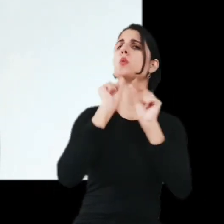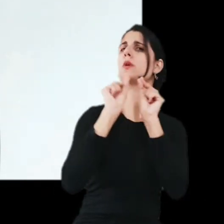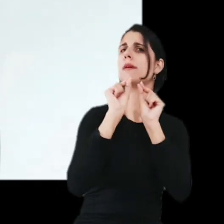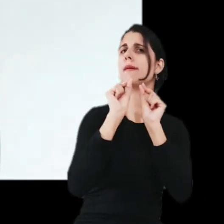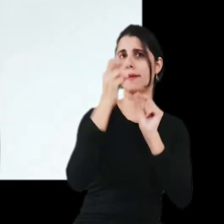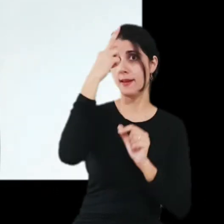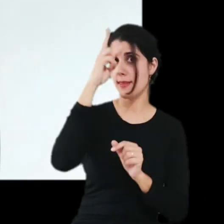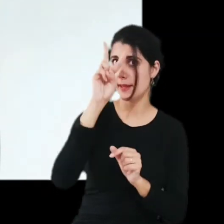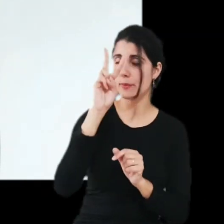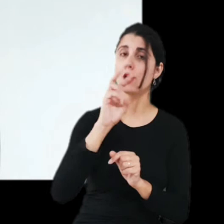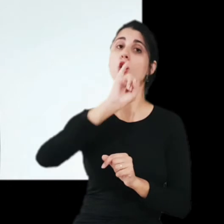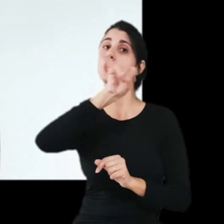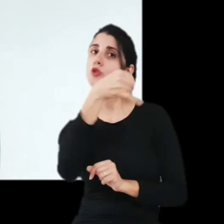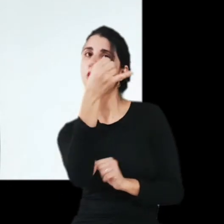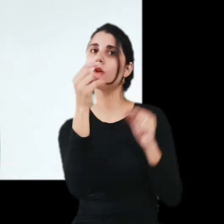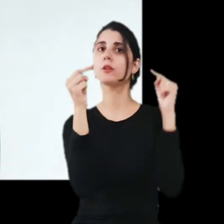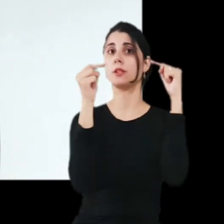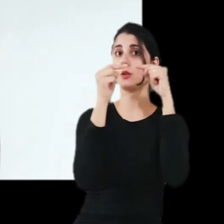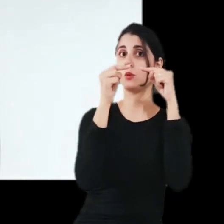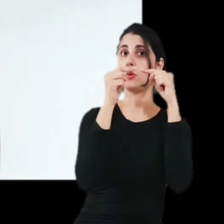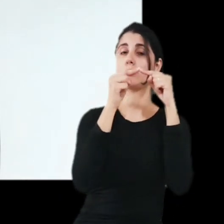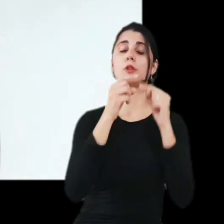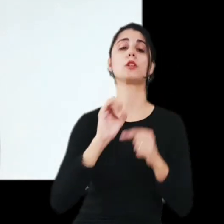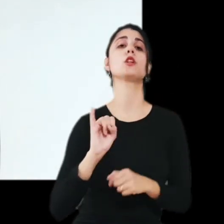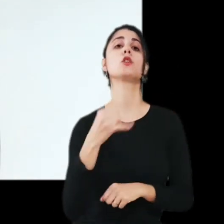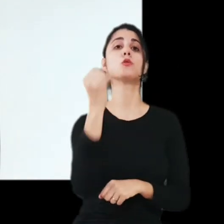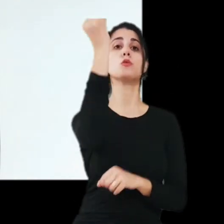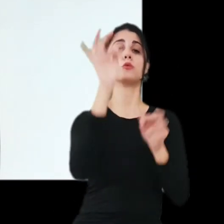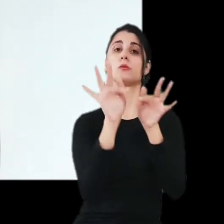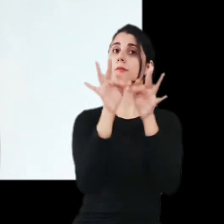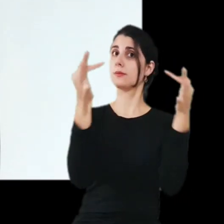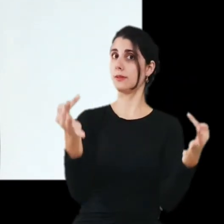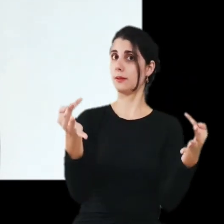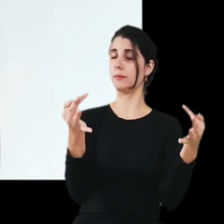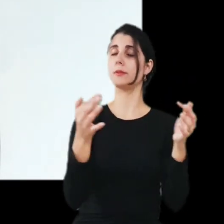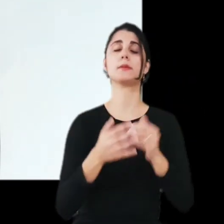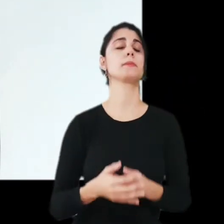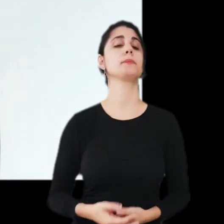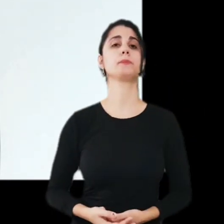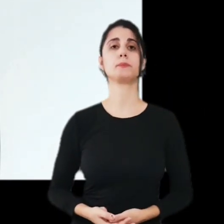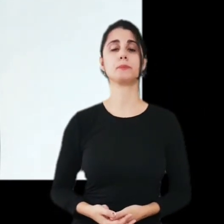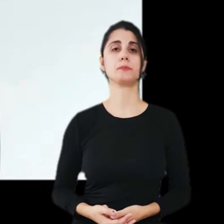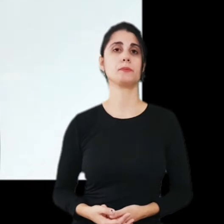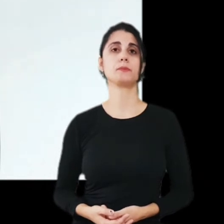Lembrando que J são os juros simples,